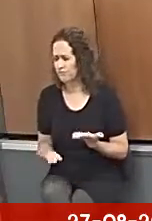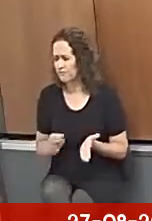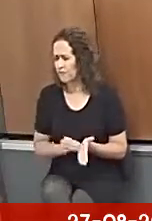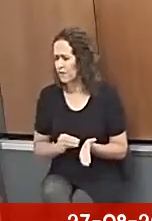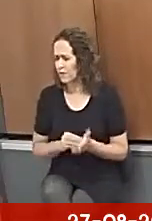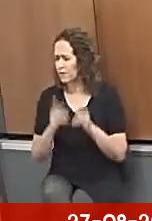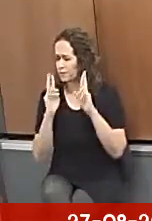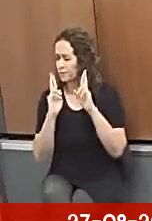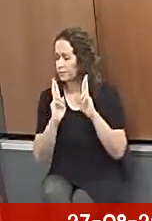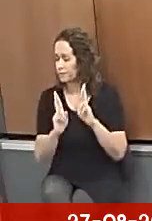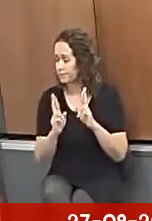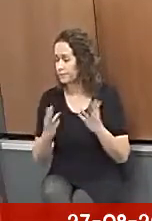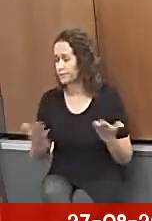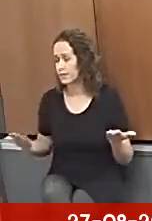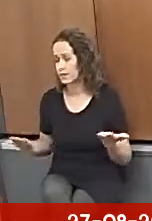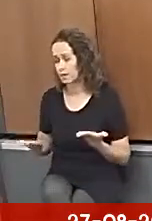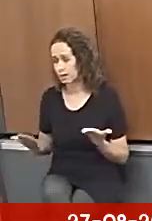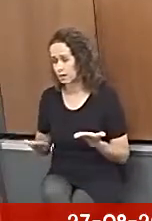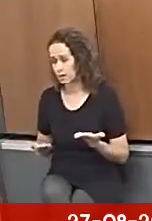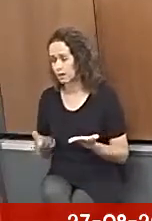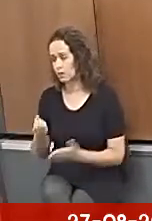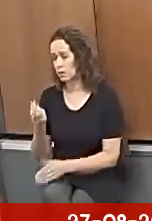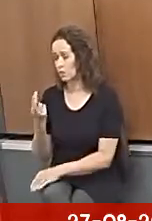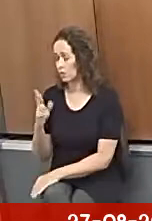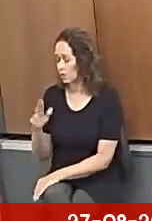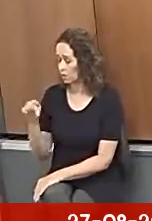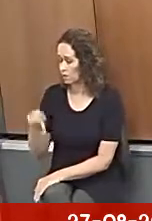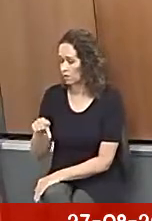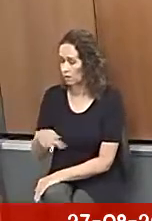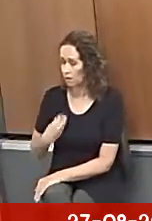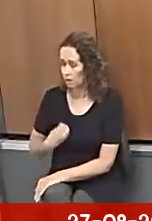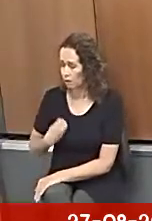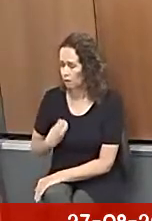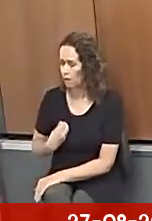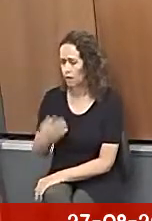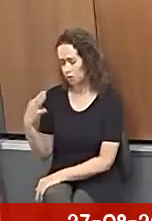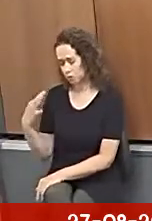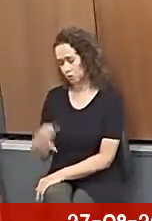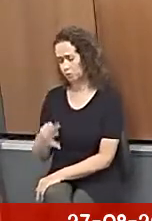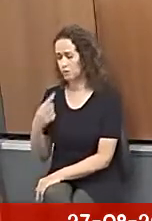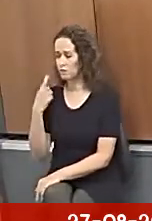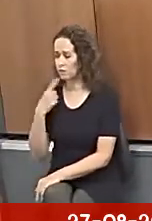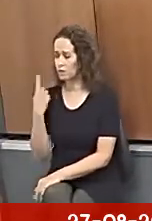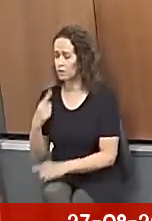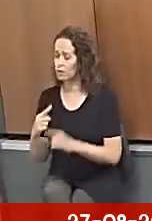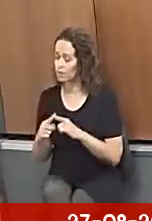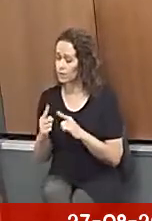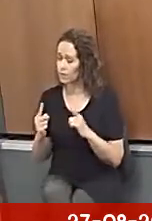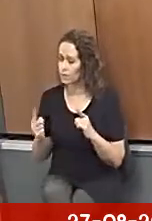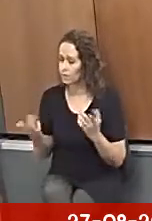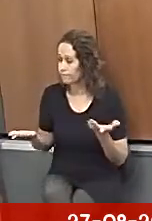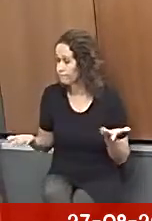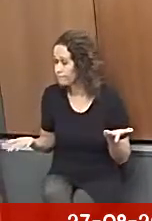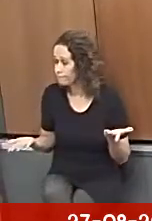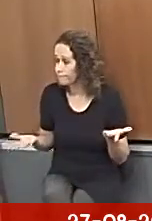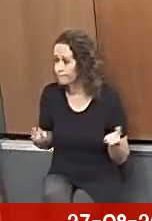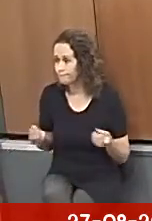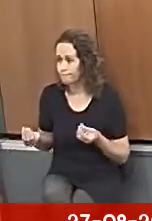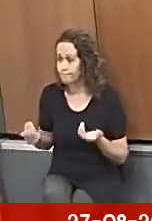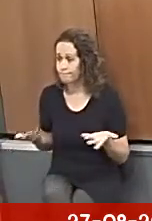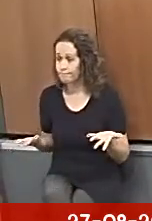ao doutor por ele que está cumprindo o seu papel tão digno de advogado mas não tem